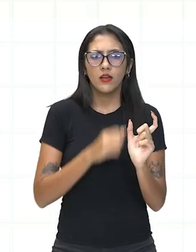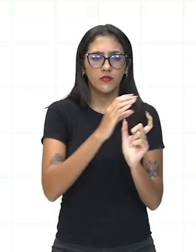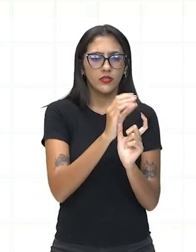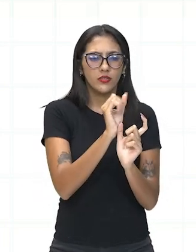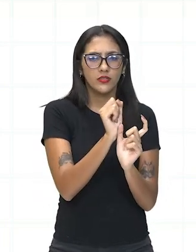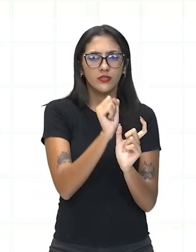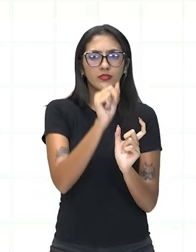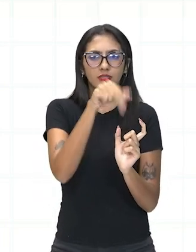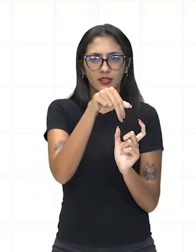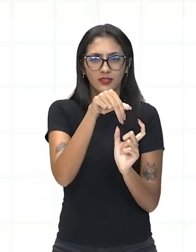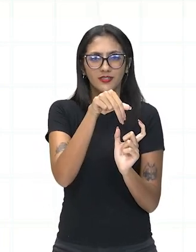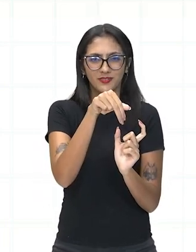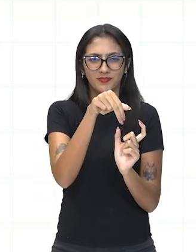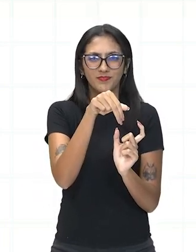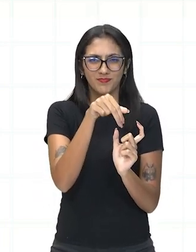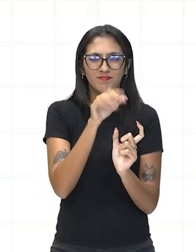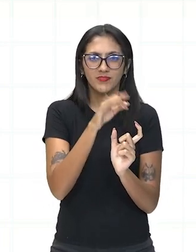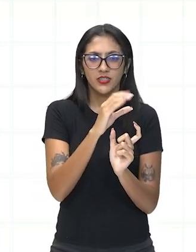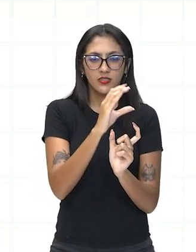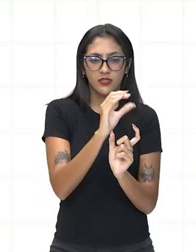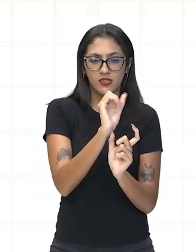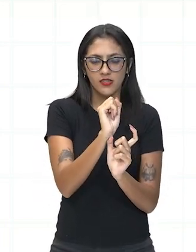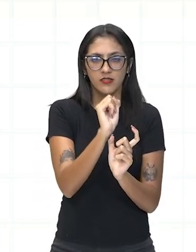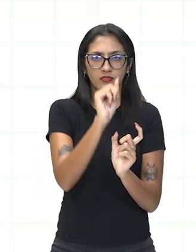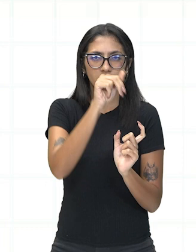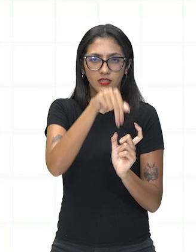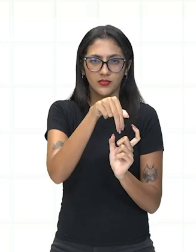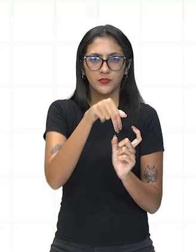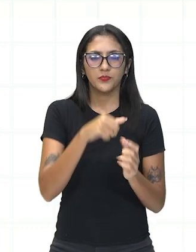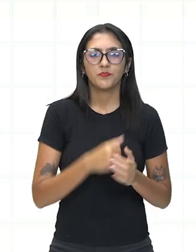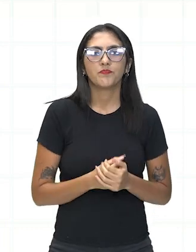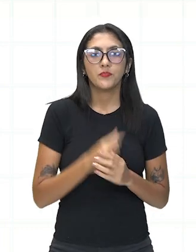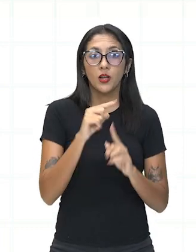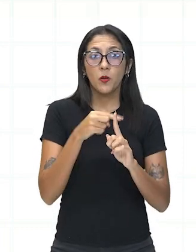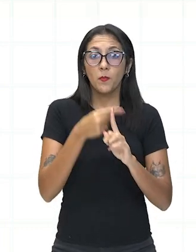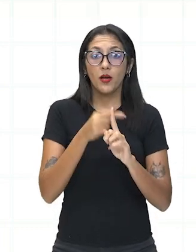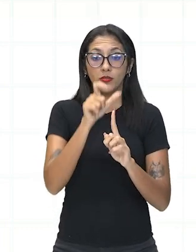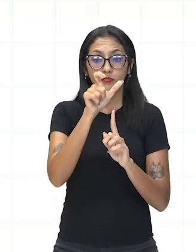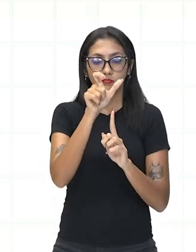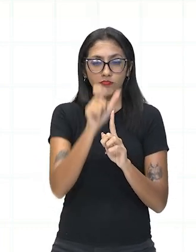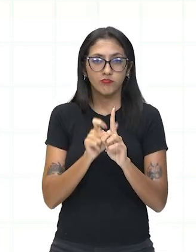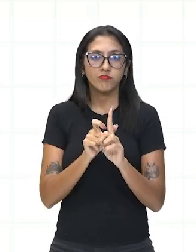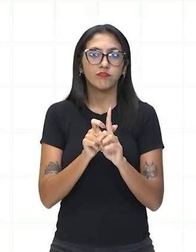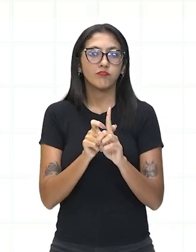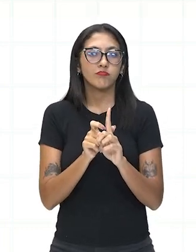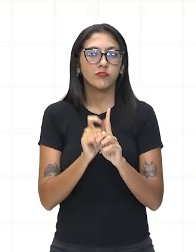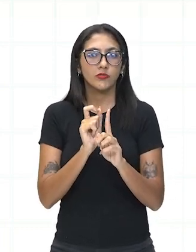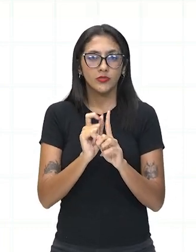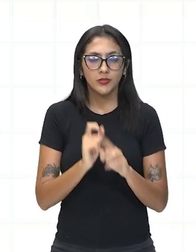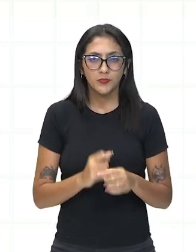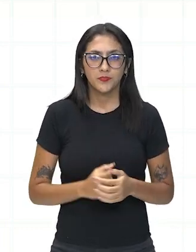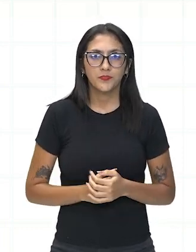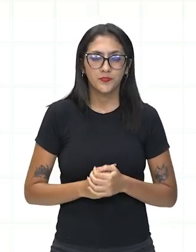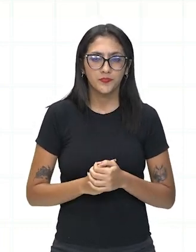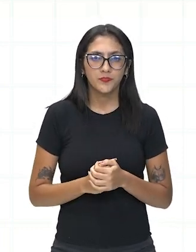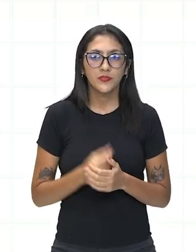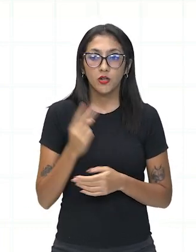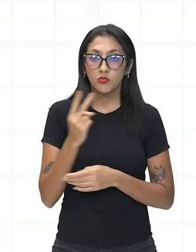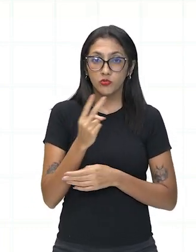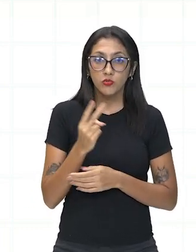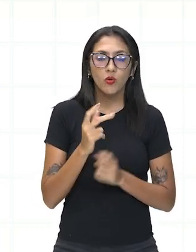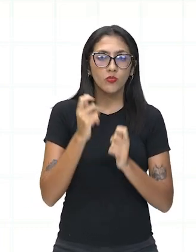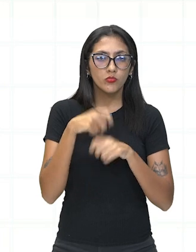can. Can. Sujeito, eles ou elas, é o they,